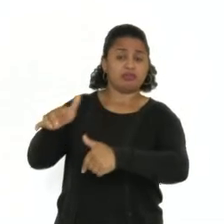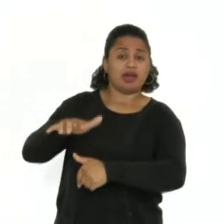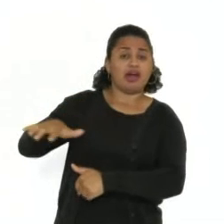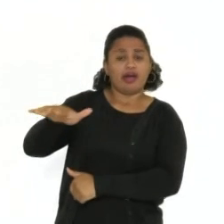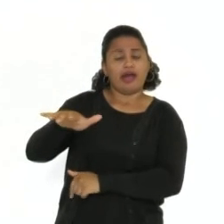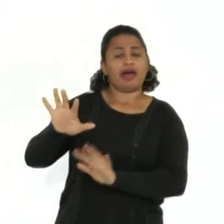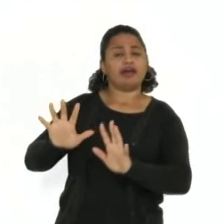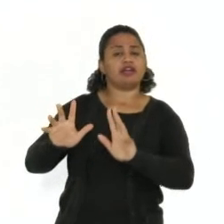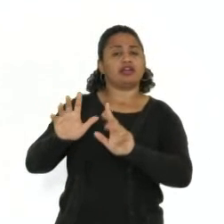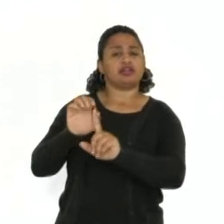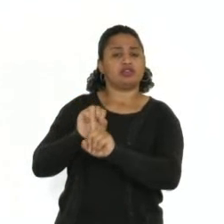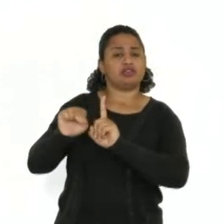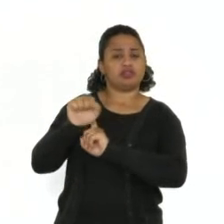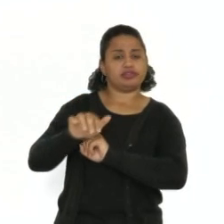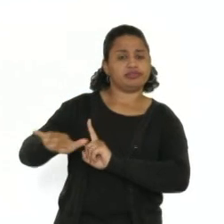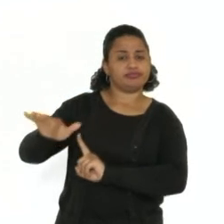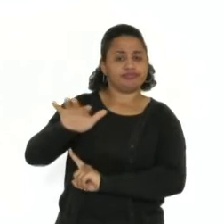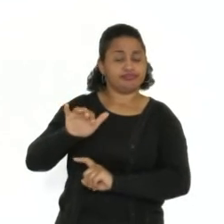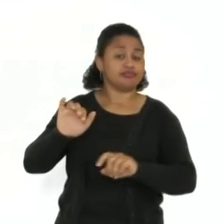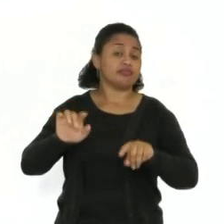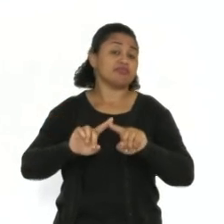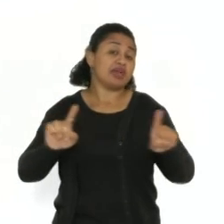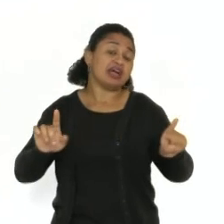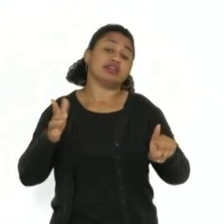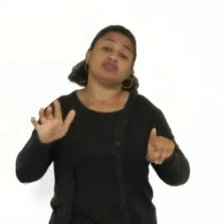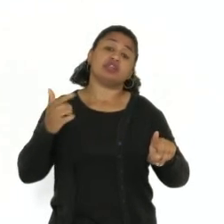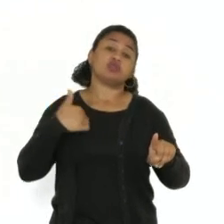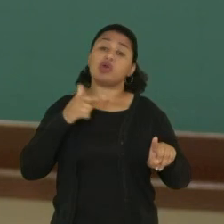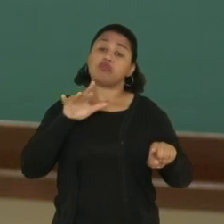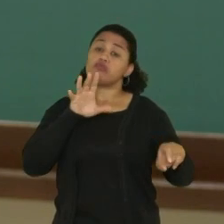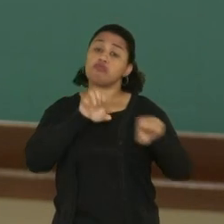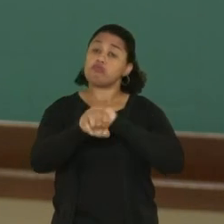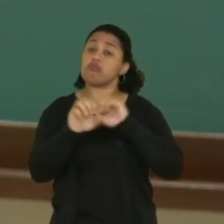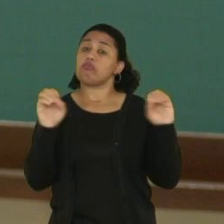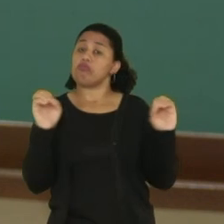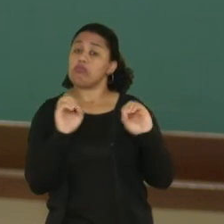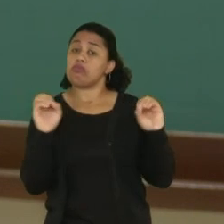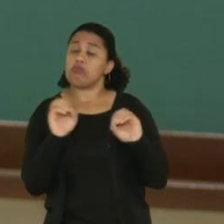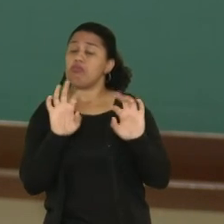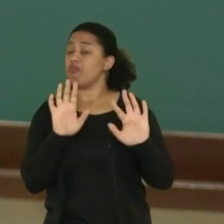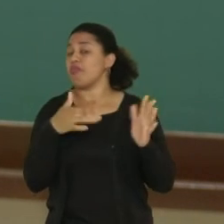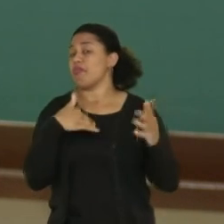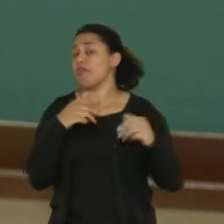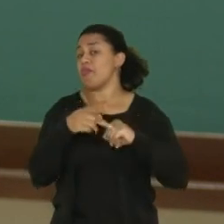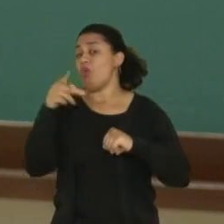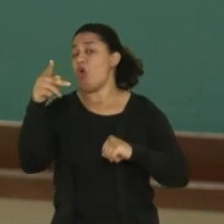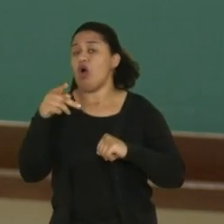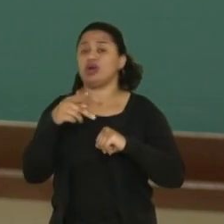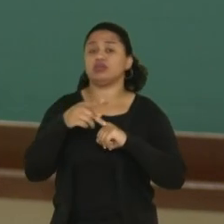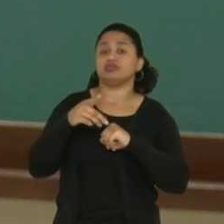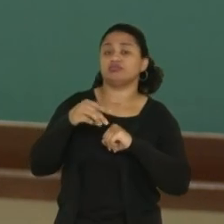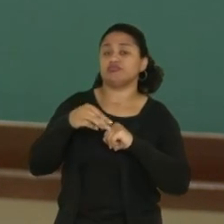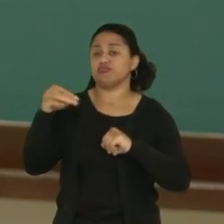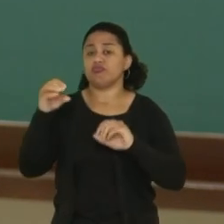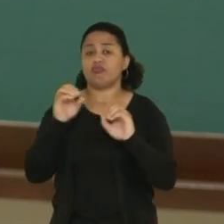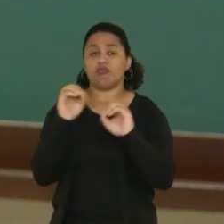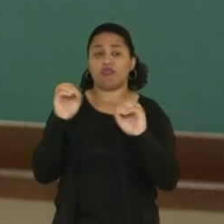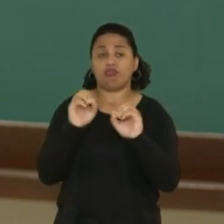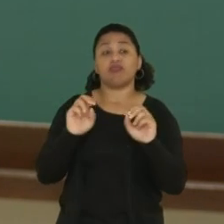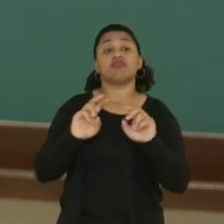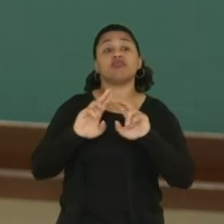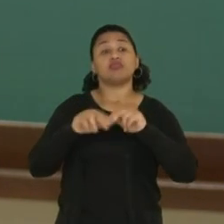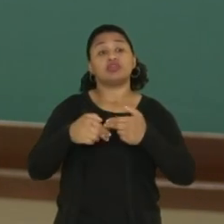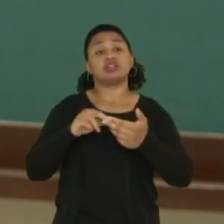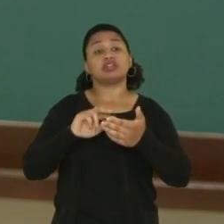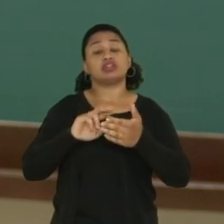da sociedade, mas nem sempre têm graduação ou especialização, tanto que significa por